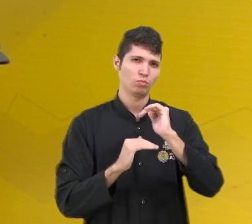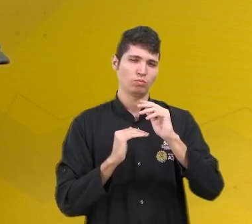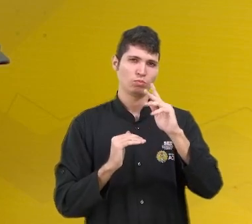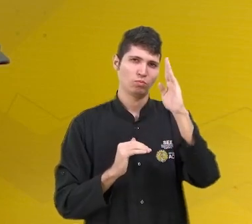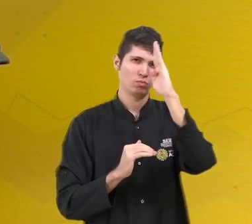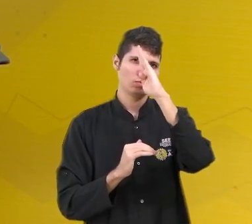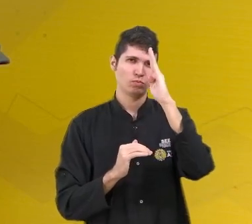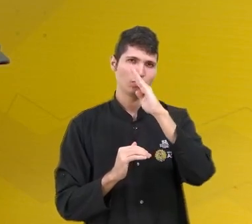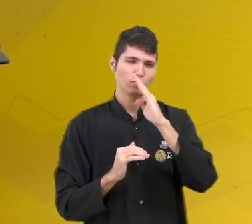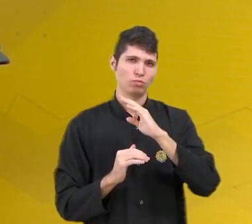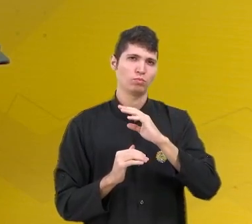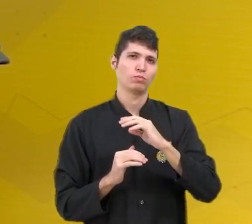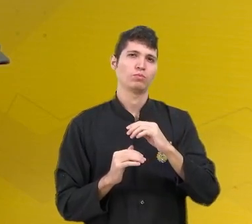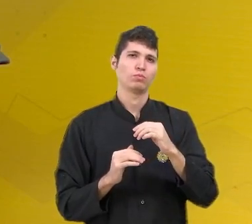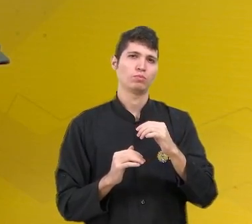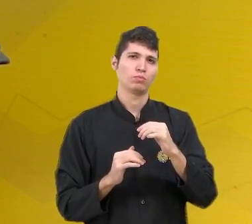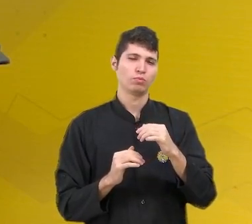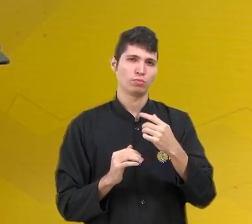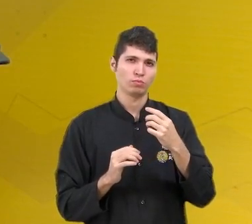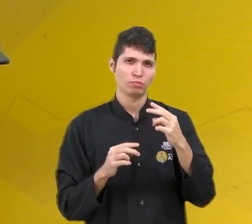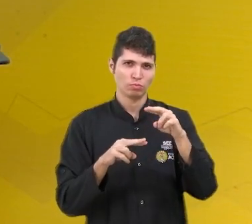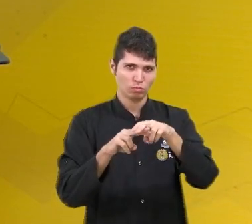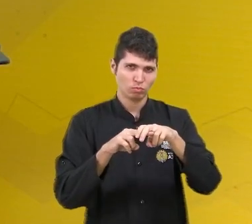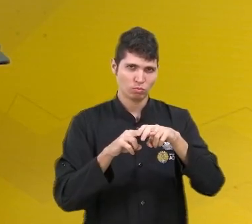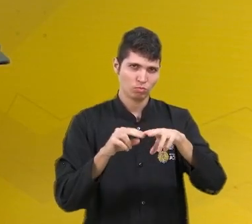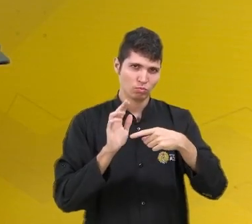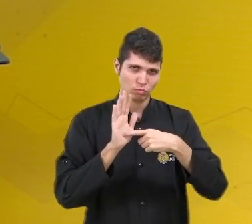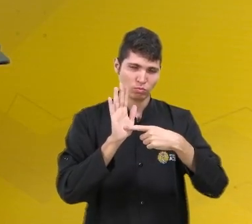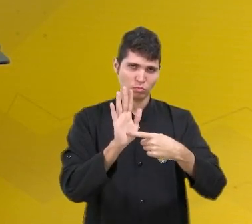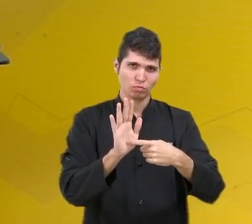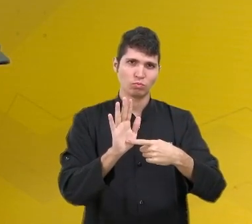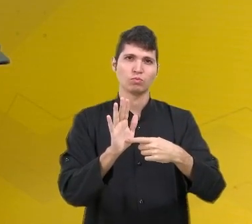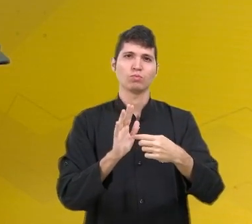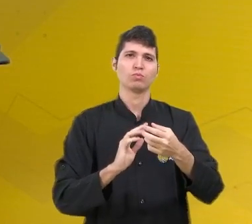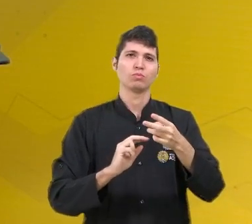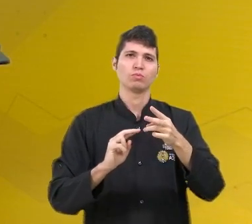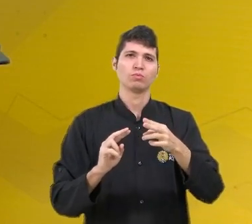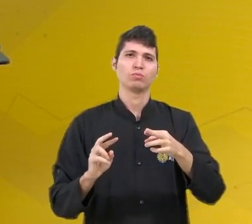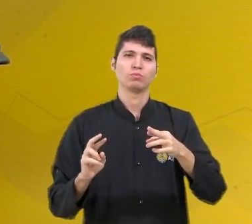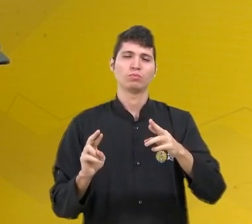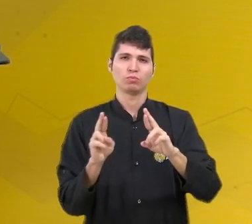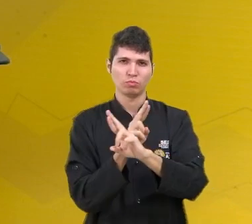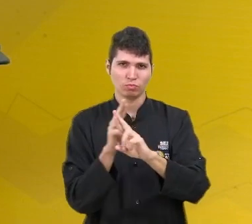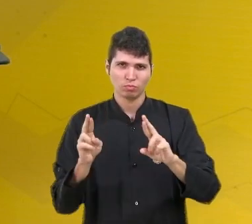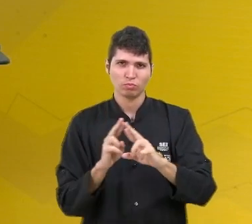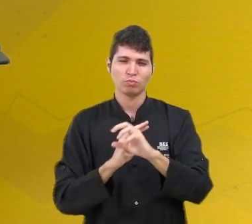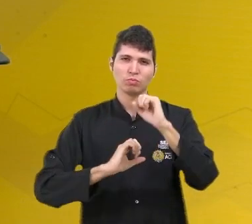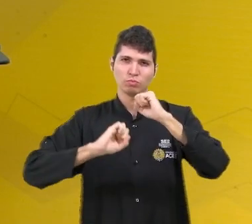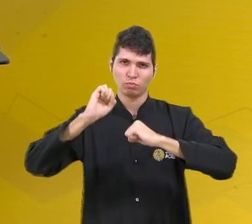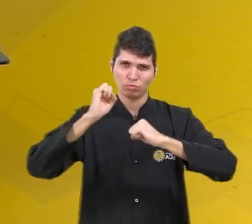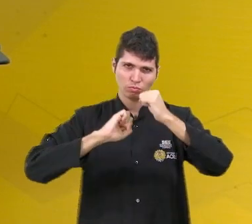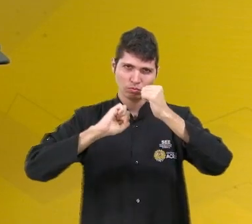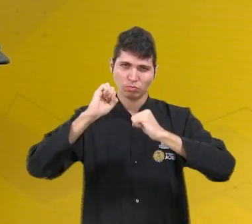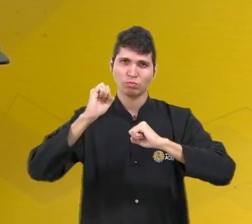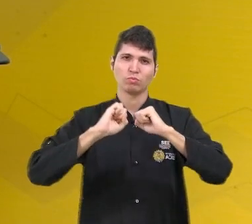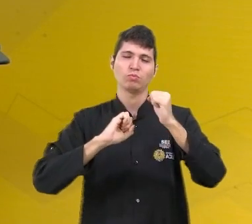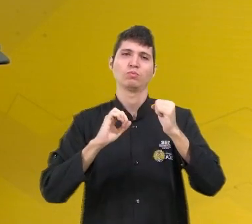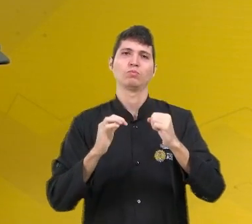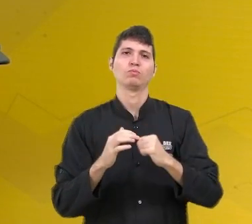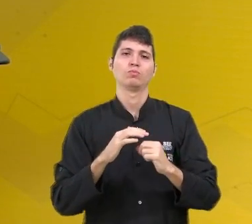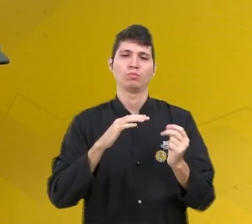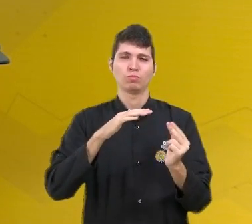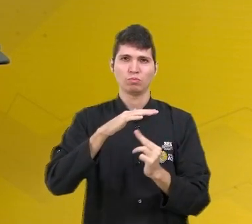ali os parques industriais, a questão da agricultura também, que pega ali parte do centro-oeste. Então, das regiões